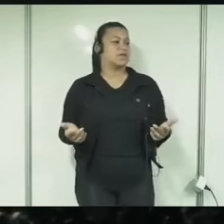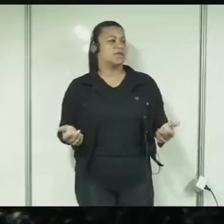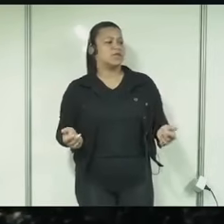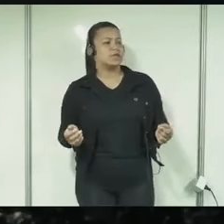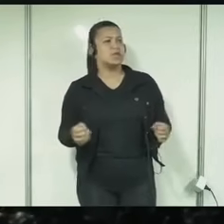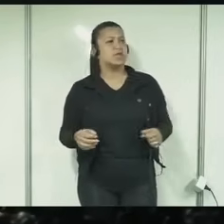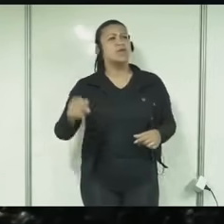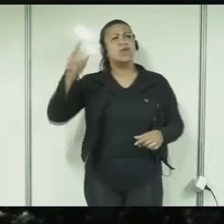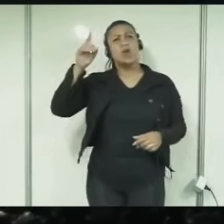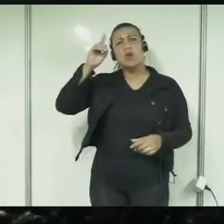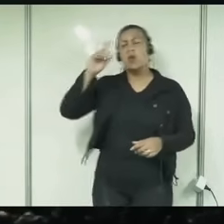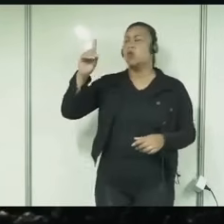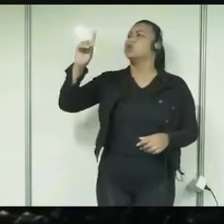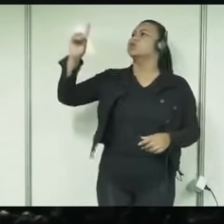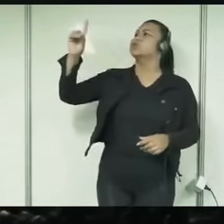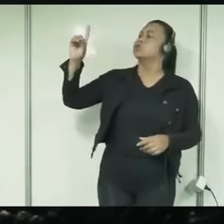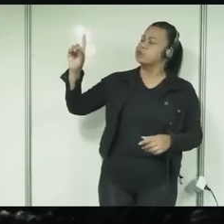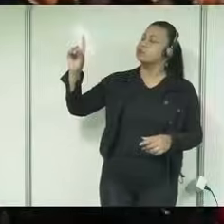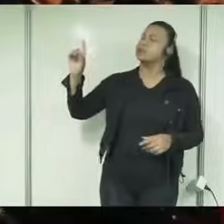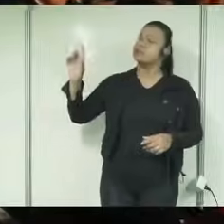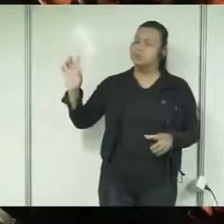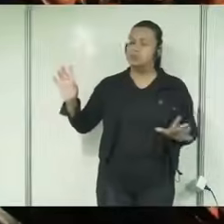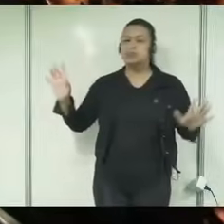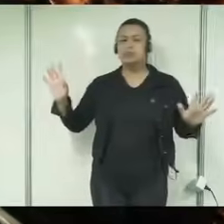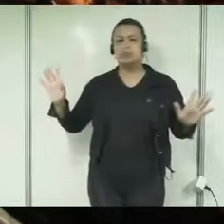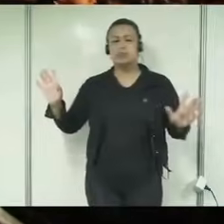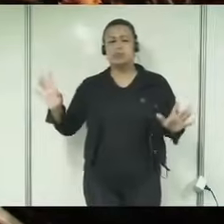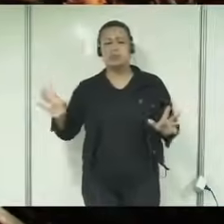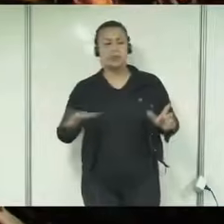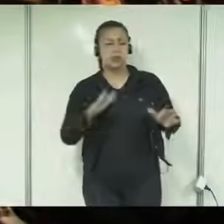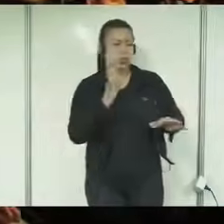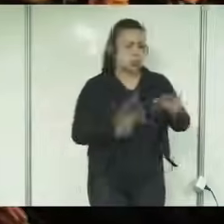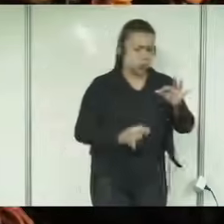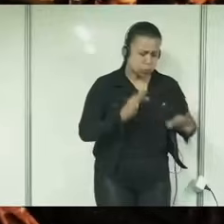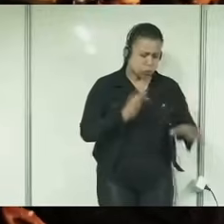Um certo dia, ao tribunal,